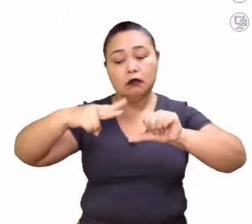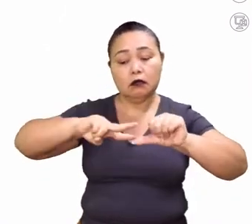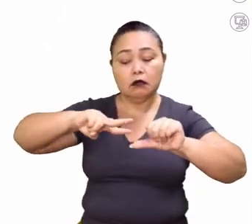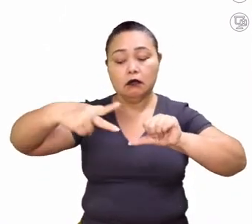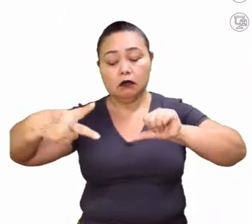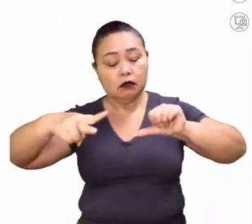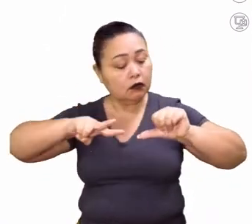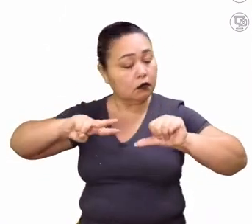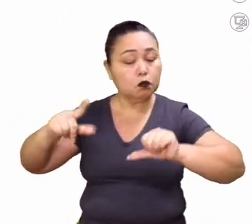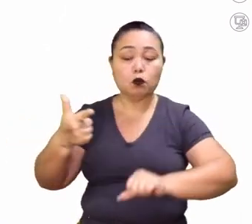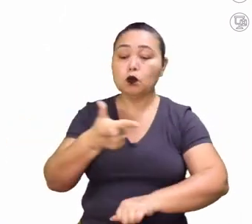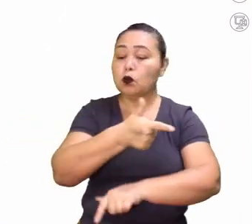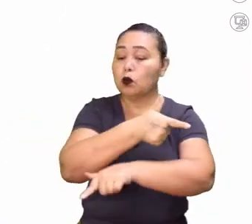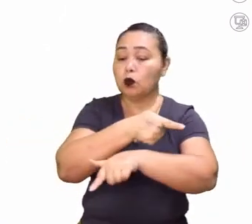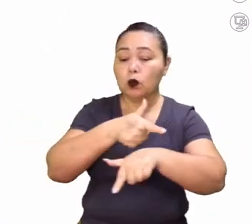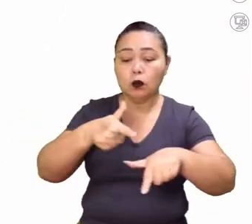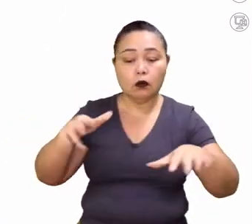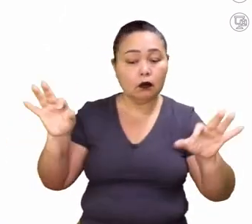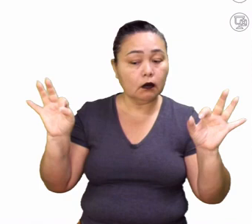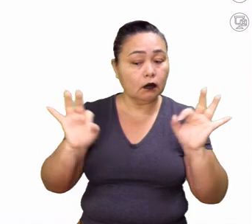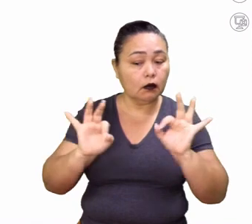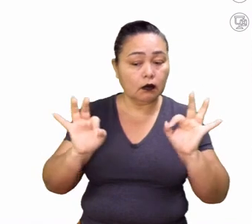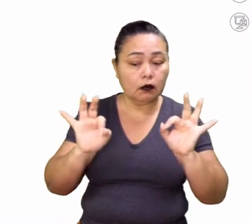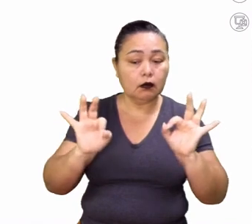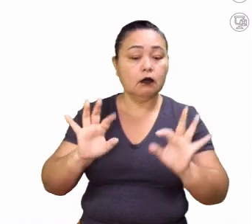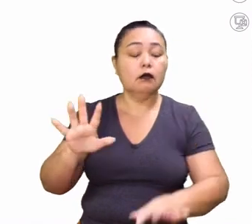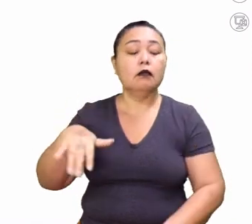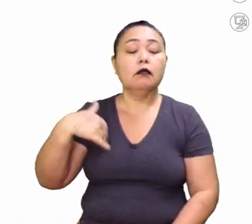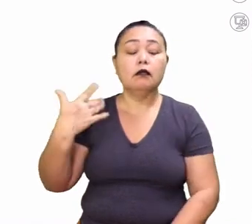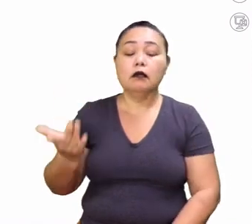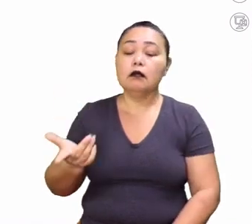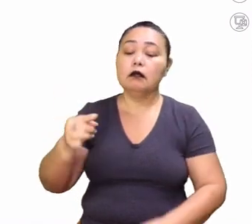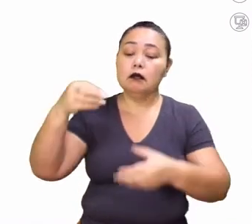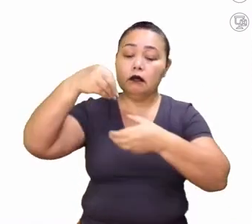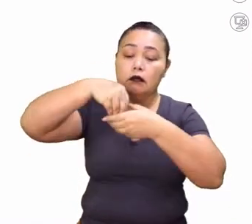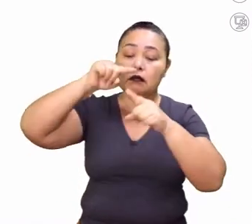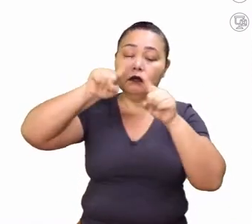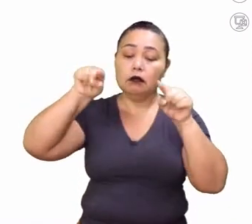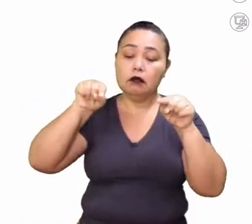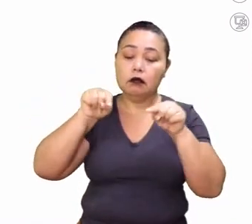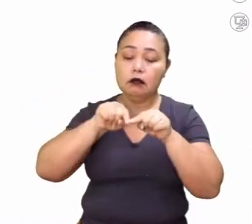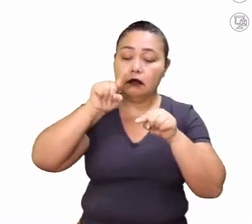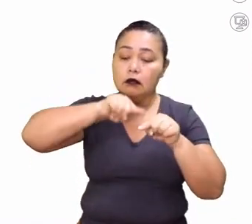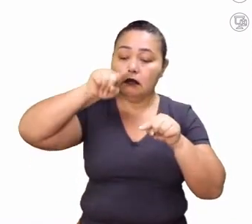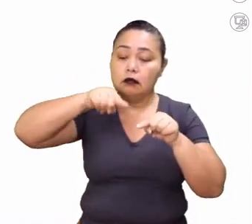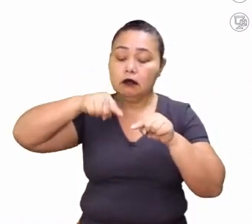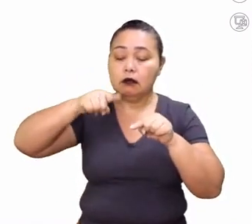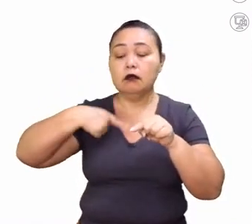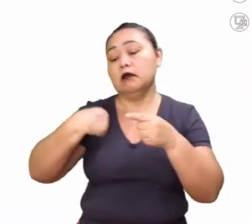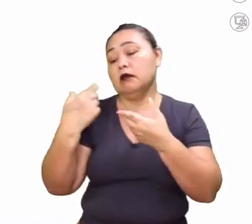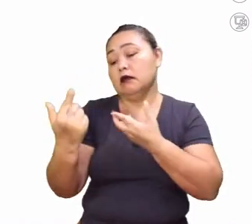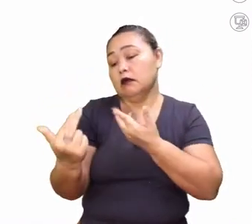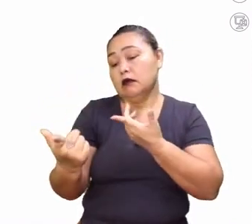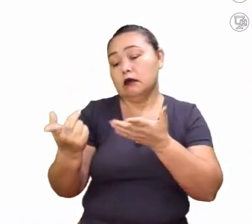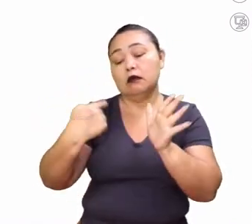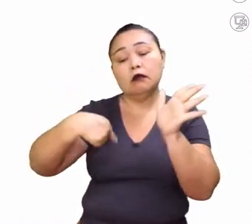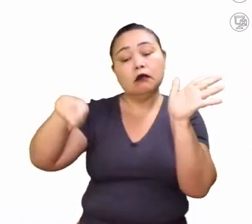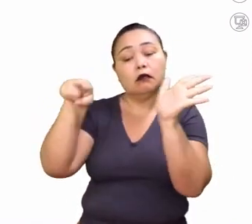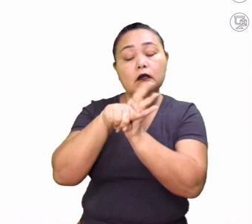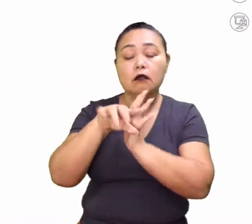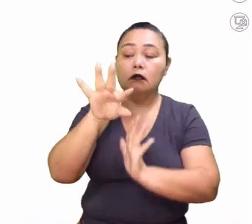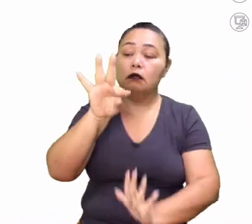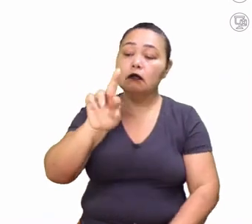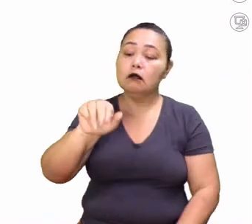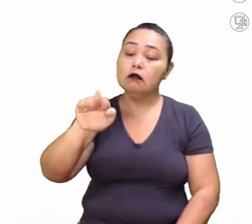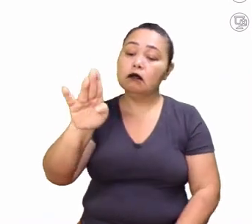um corpo para outro a variação de energia interna é igual ao trabalho negativo Então